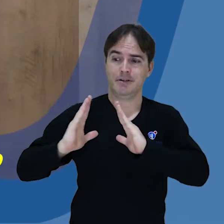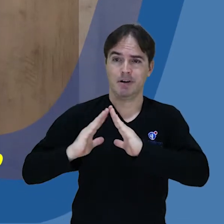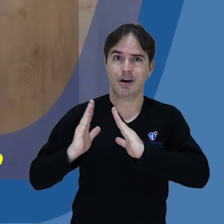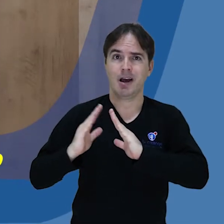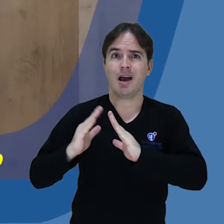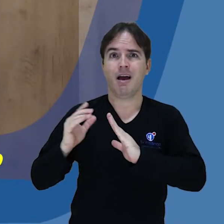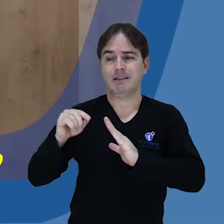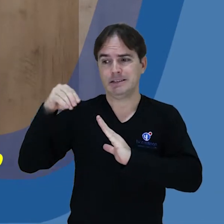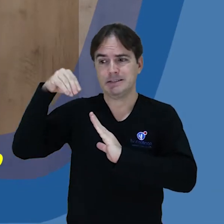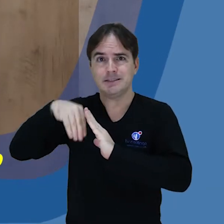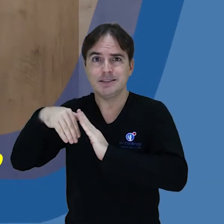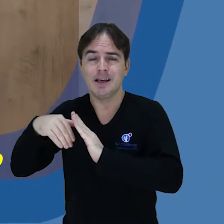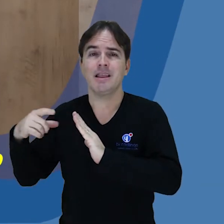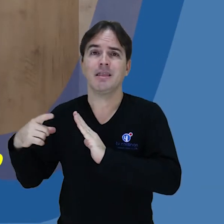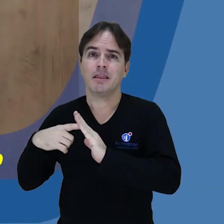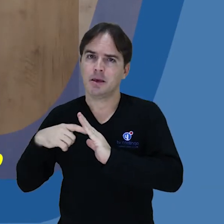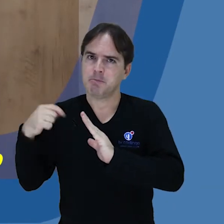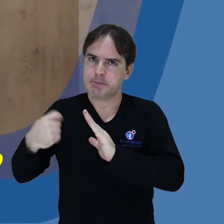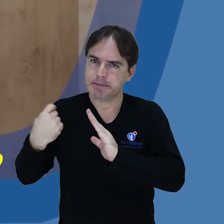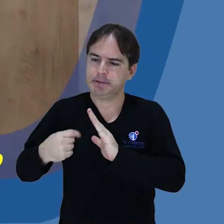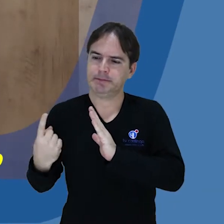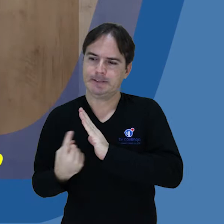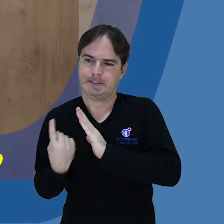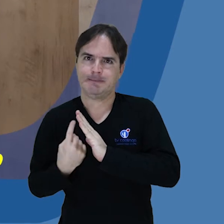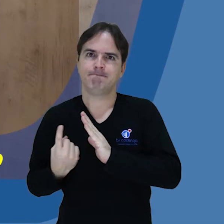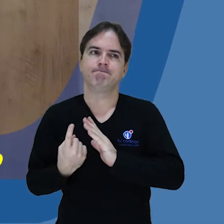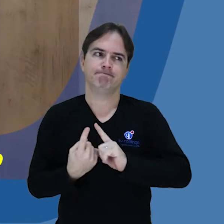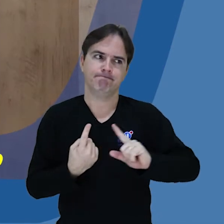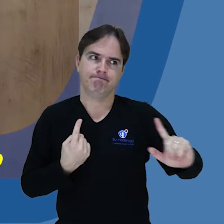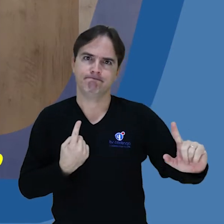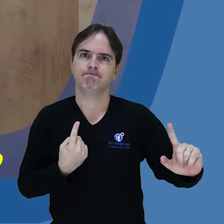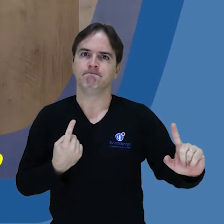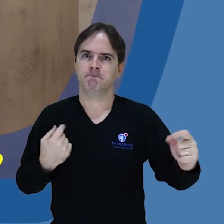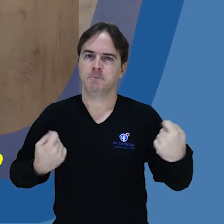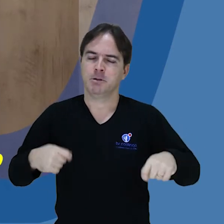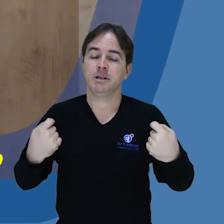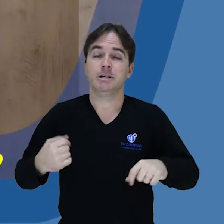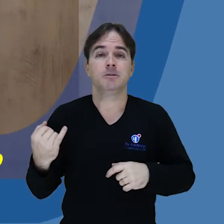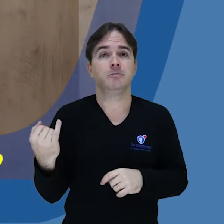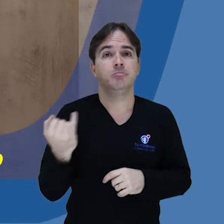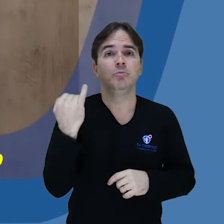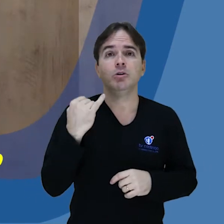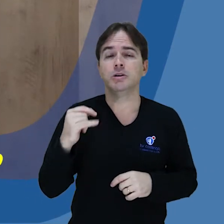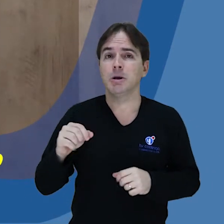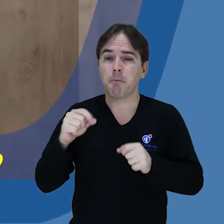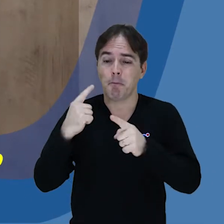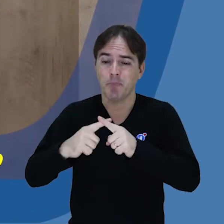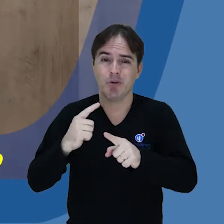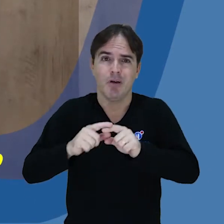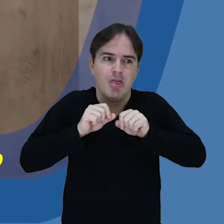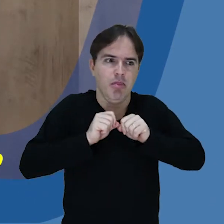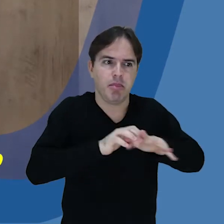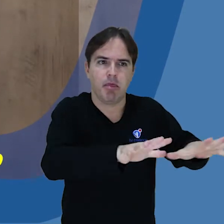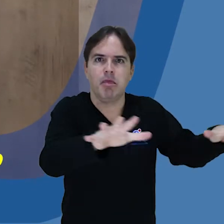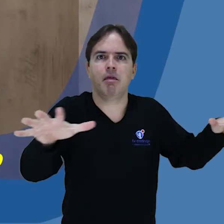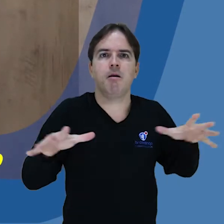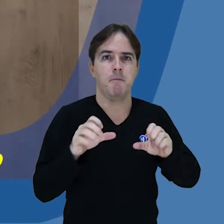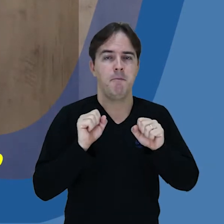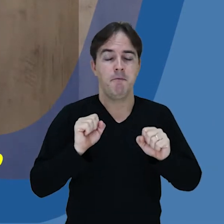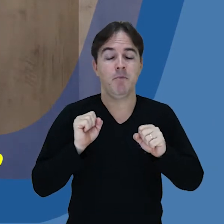aí na quarentena, respeitando a quarentena, se preservando e preservando aos outros para evitar a disseminação do